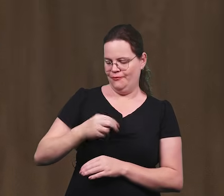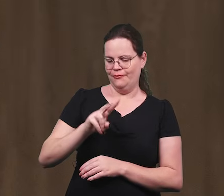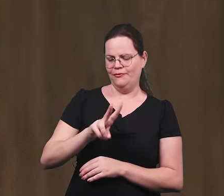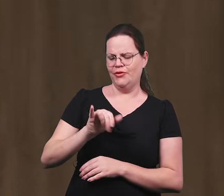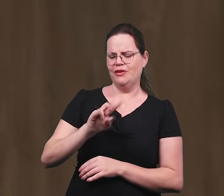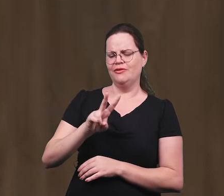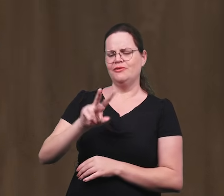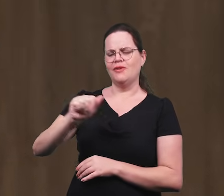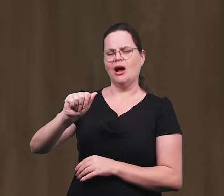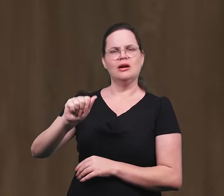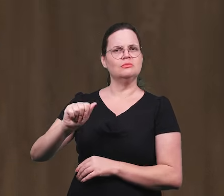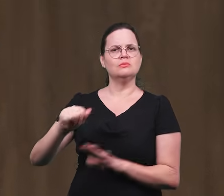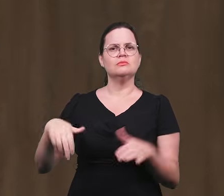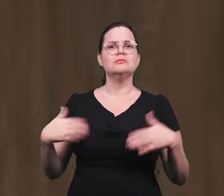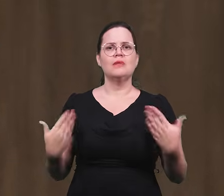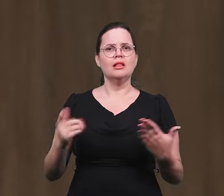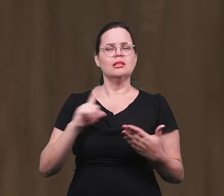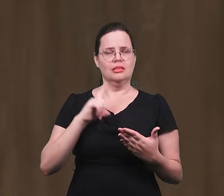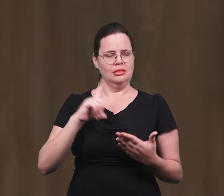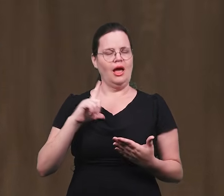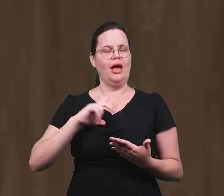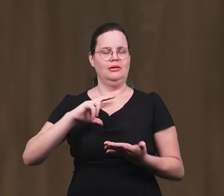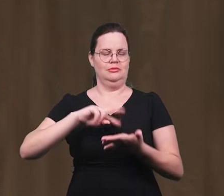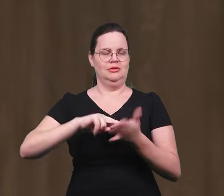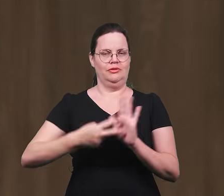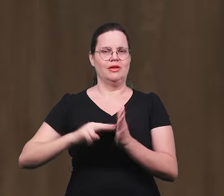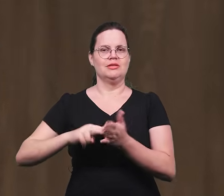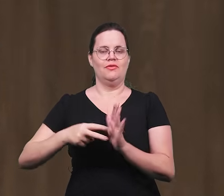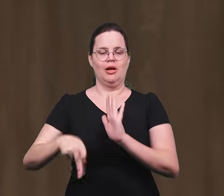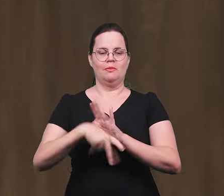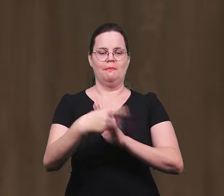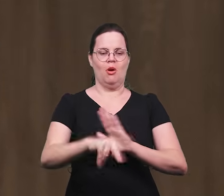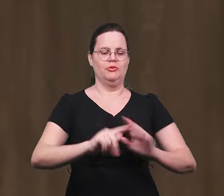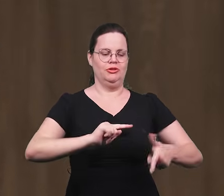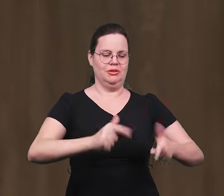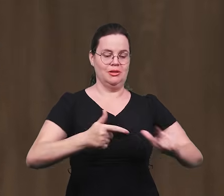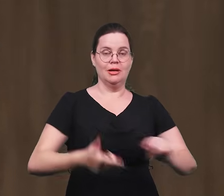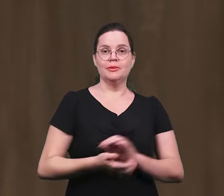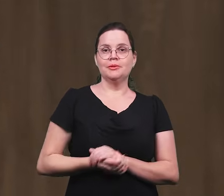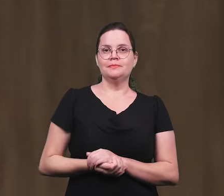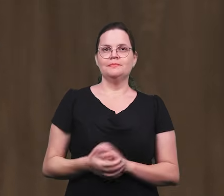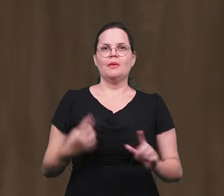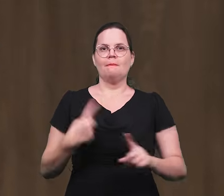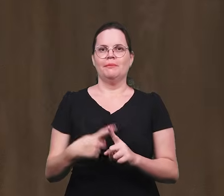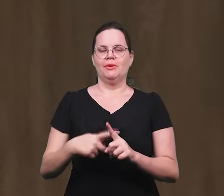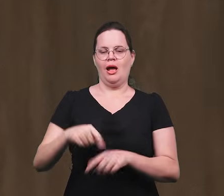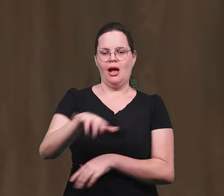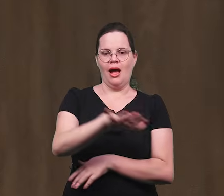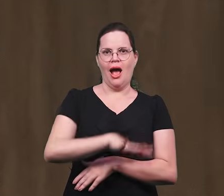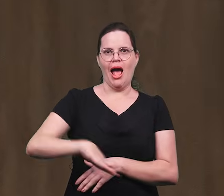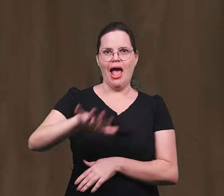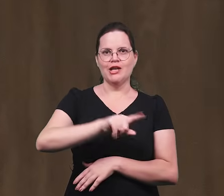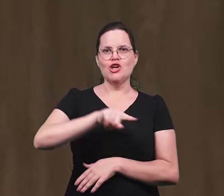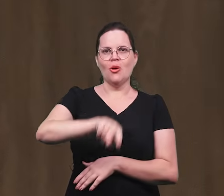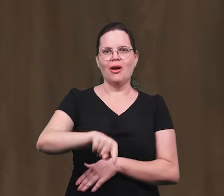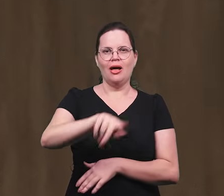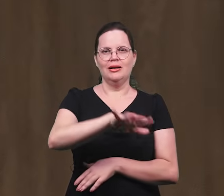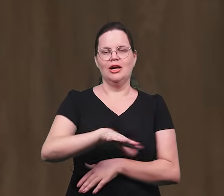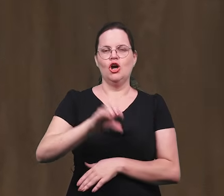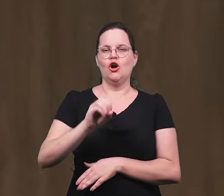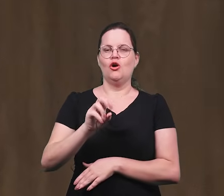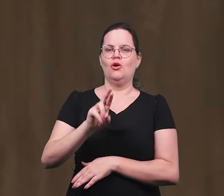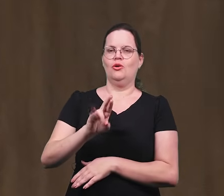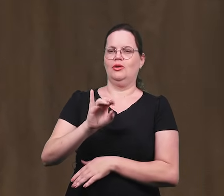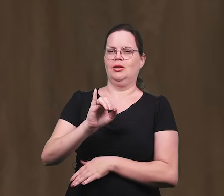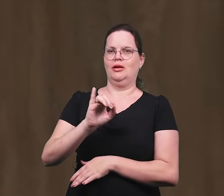água viva, águas vivas para Israel. Por quê? Porque como essa região do Oriente Médio